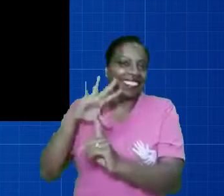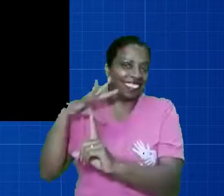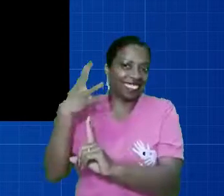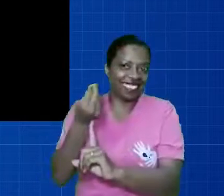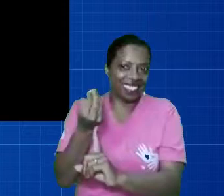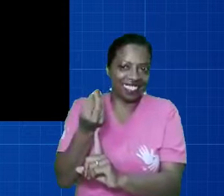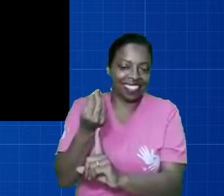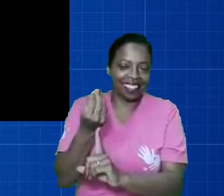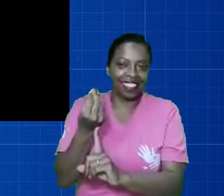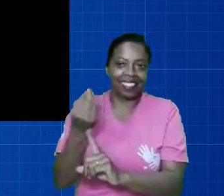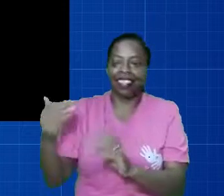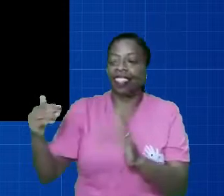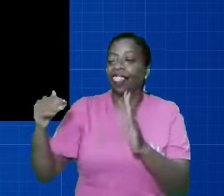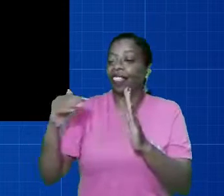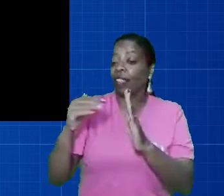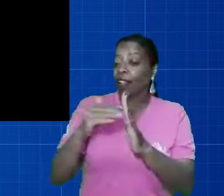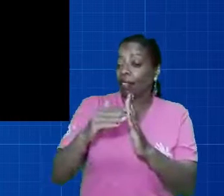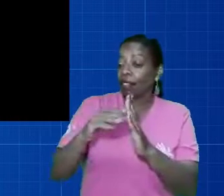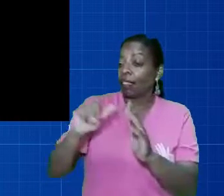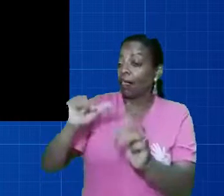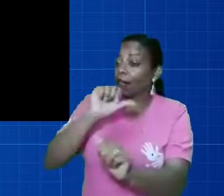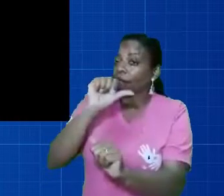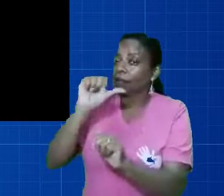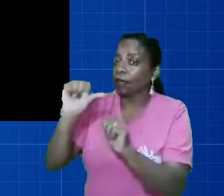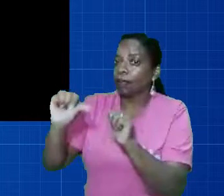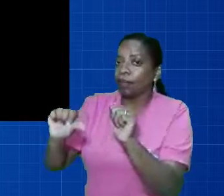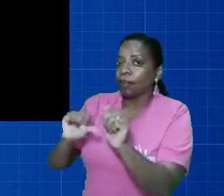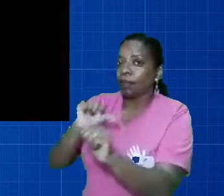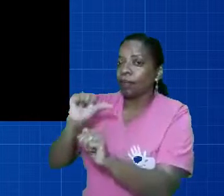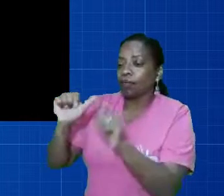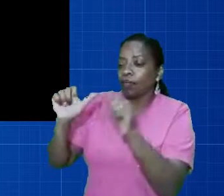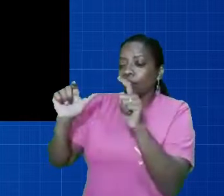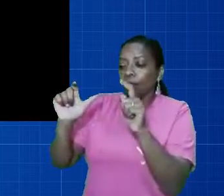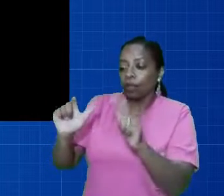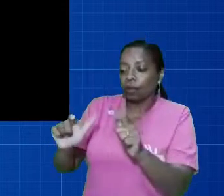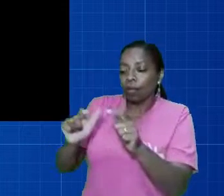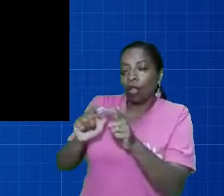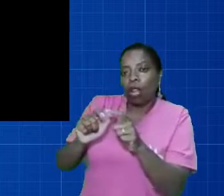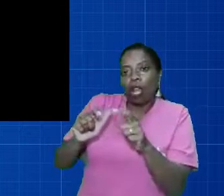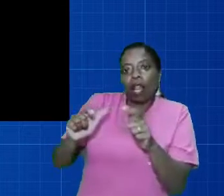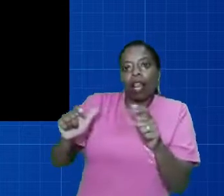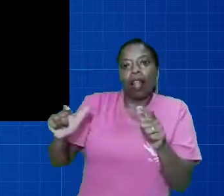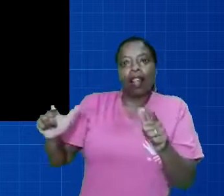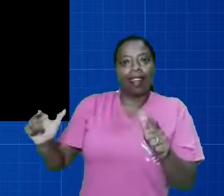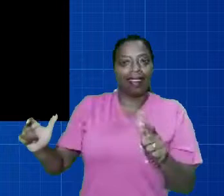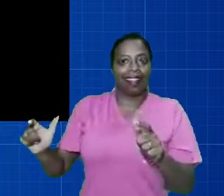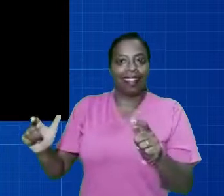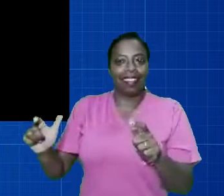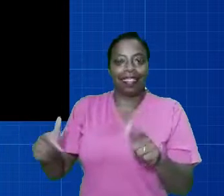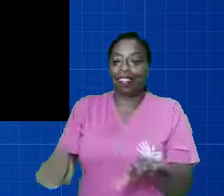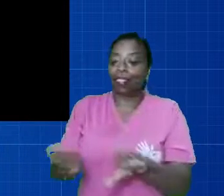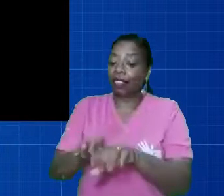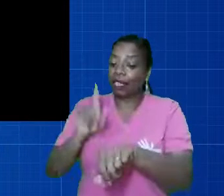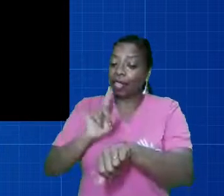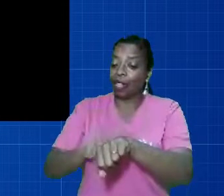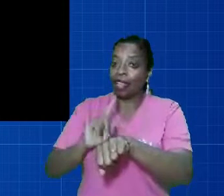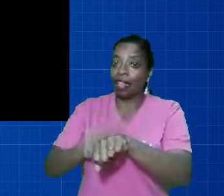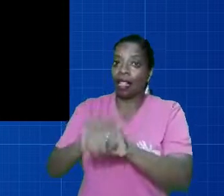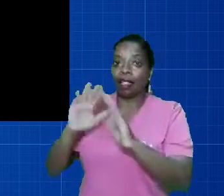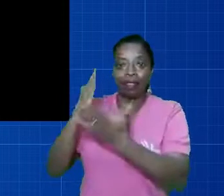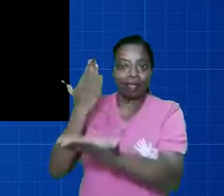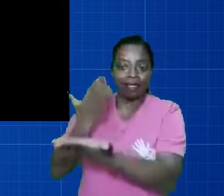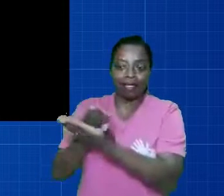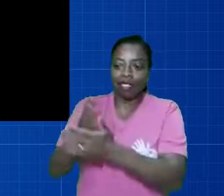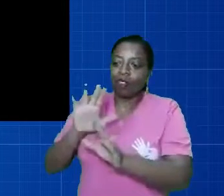espaço que, tanto em termos físicos, cresce, quanto de ocupação do tempo escolar também ele vai